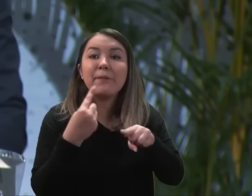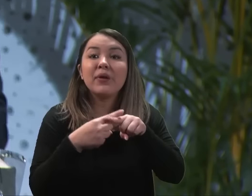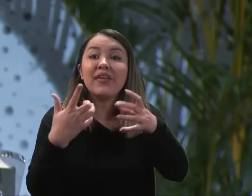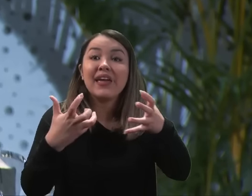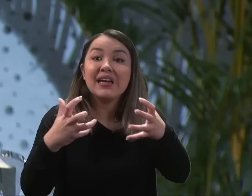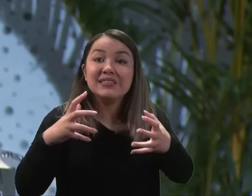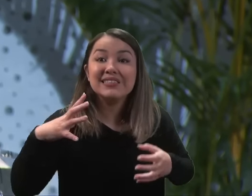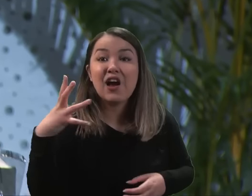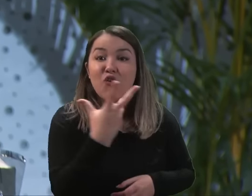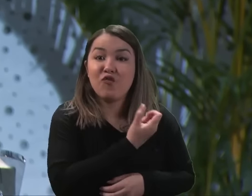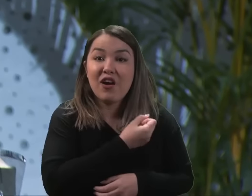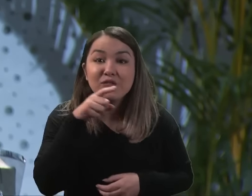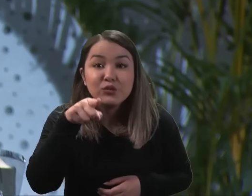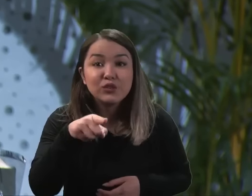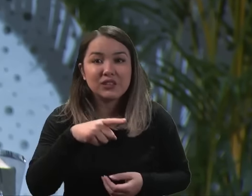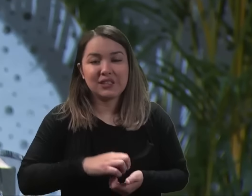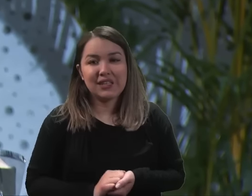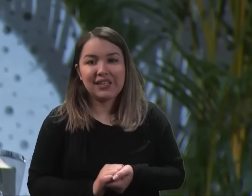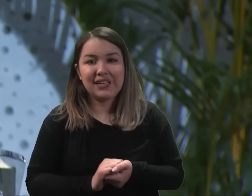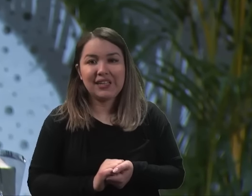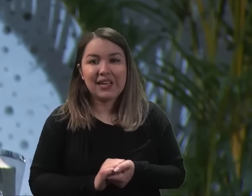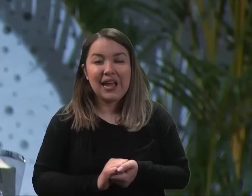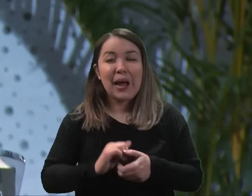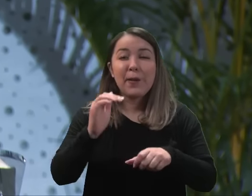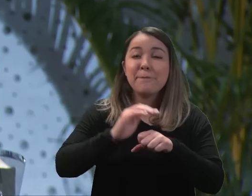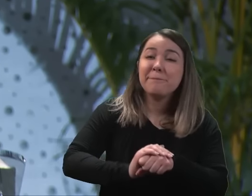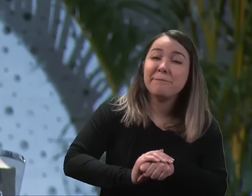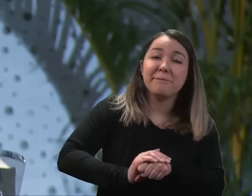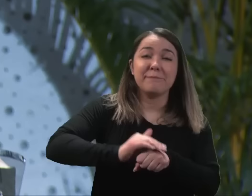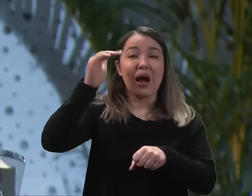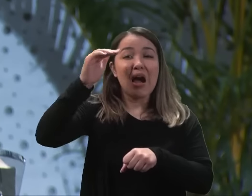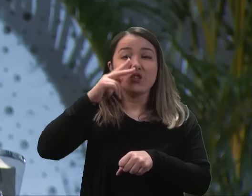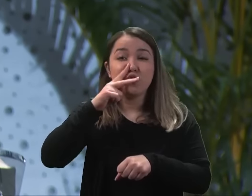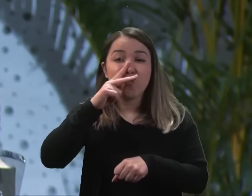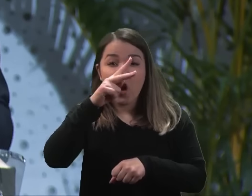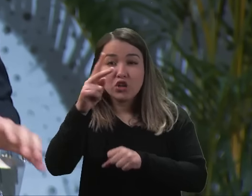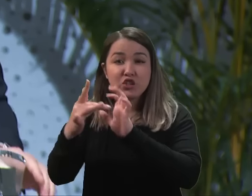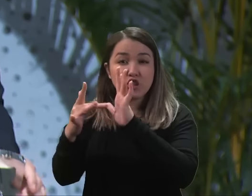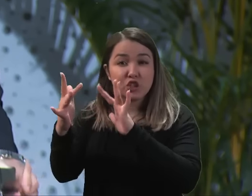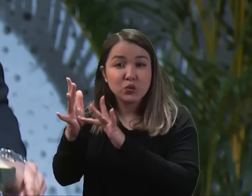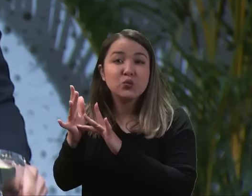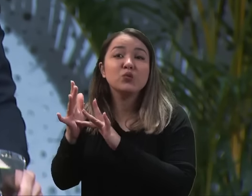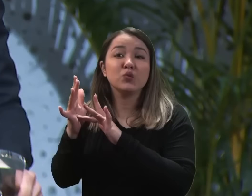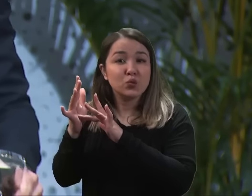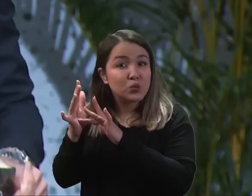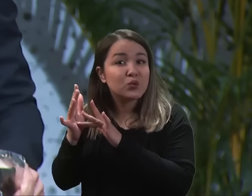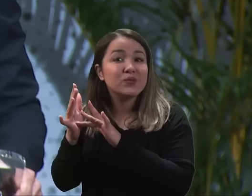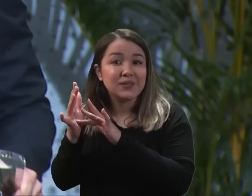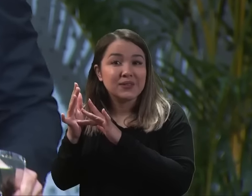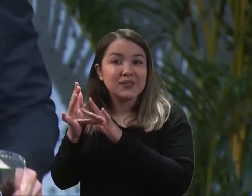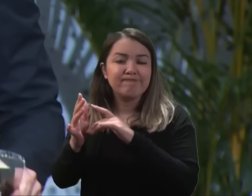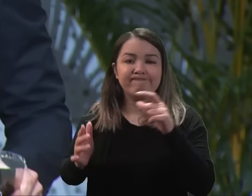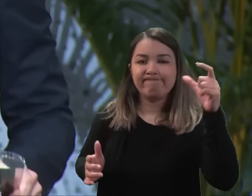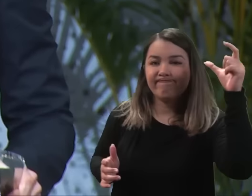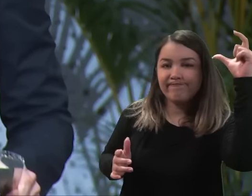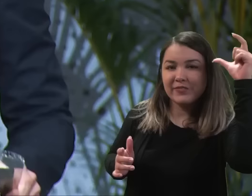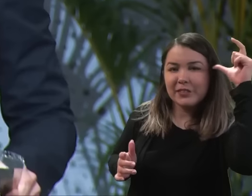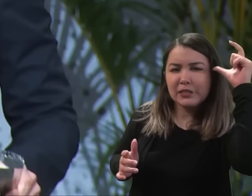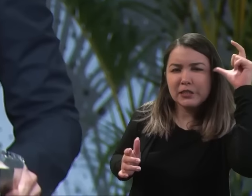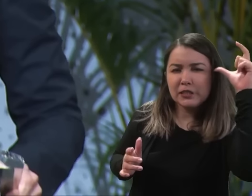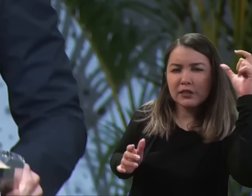maior arma que Jesus tem e os anjos. Enquanto a do diabo é a mentira, o